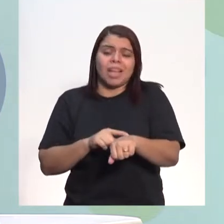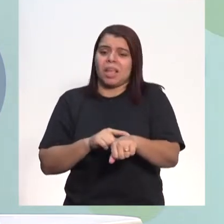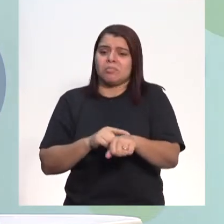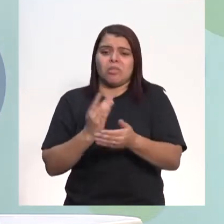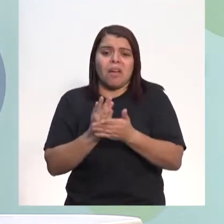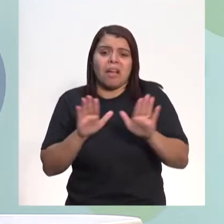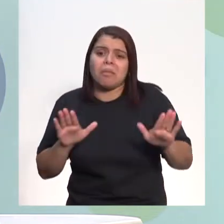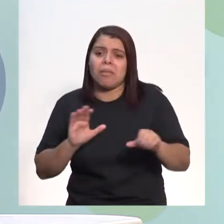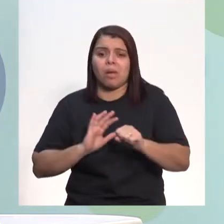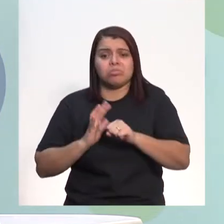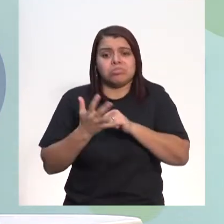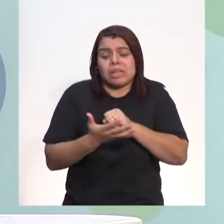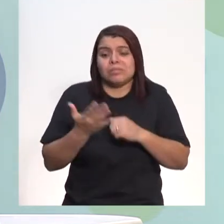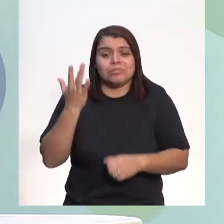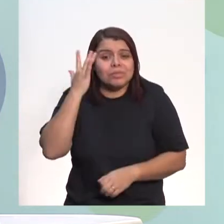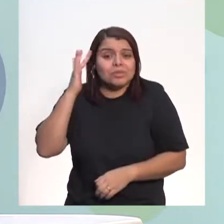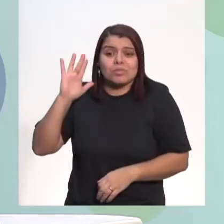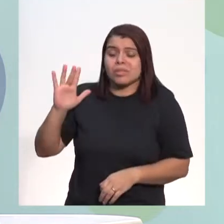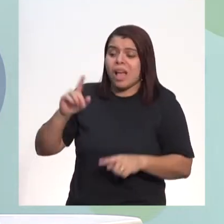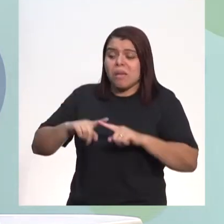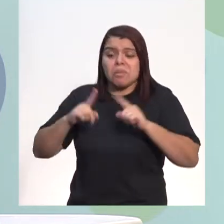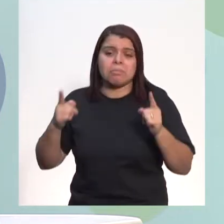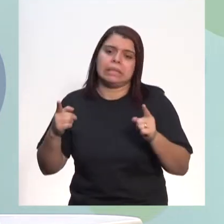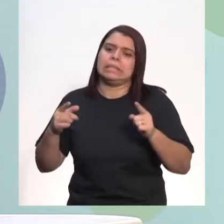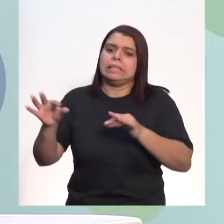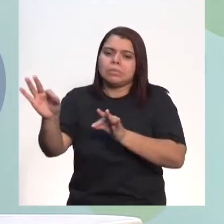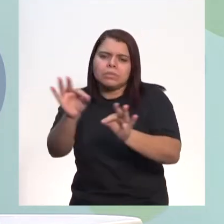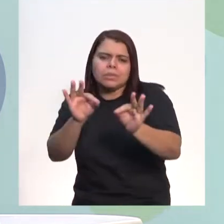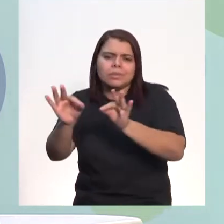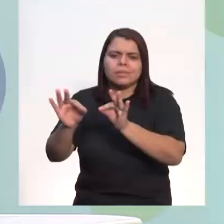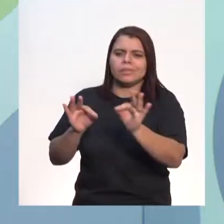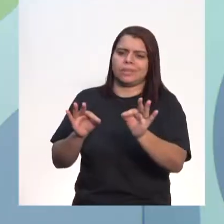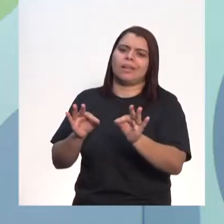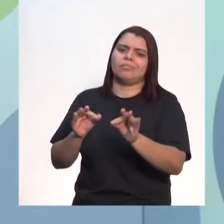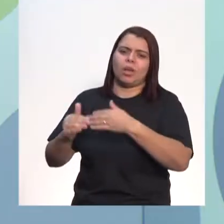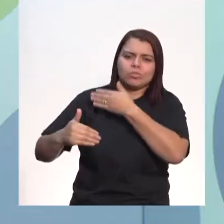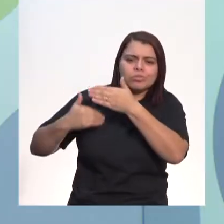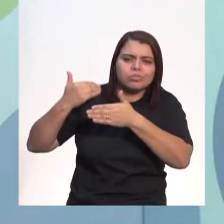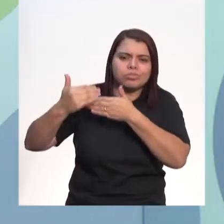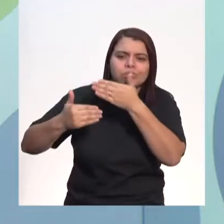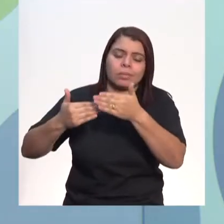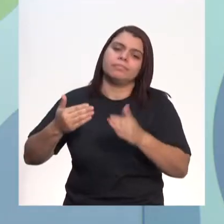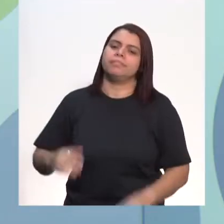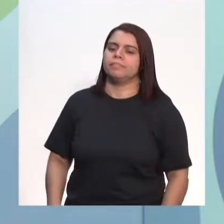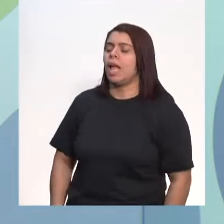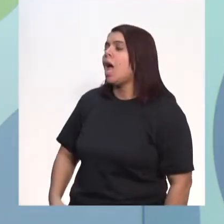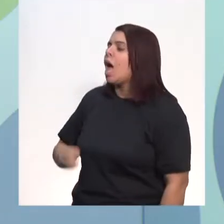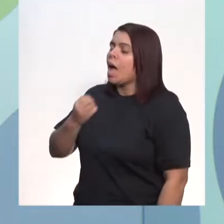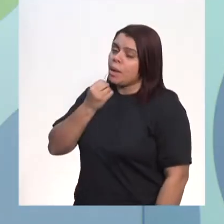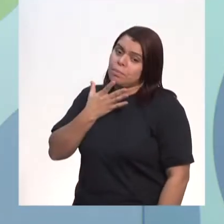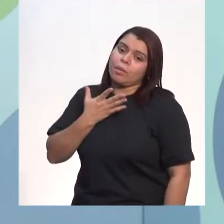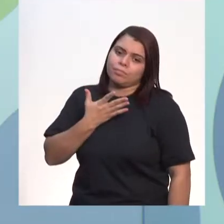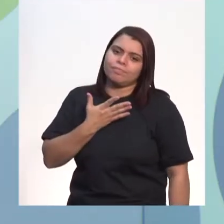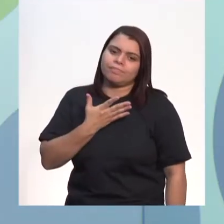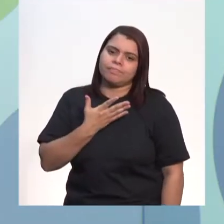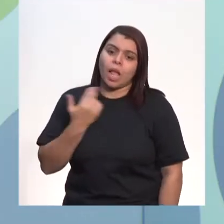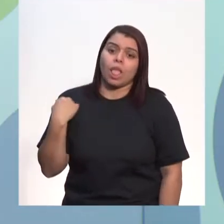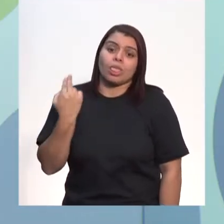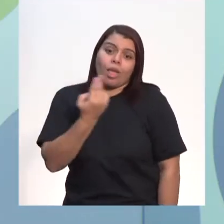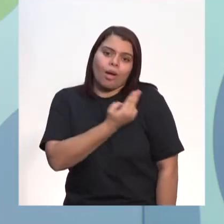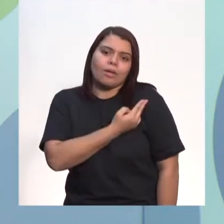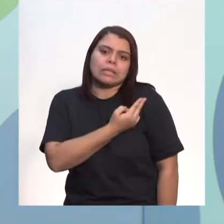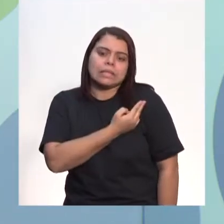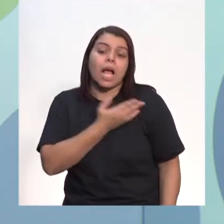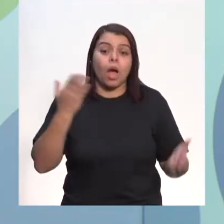muita coisa aí, talvez a gente tenha que reorganizar durante o processo, né? Bom, nós, inclusive